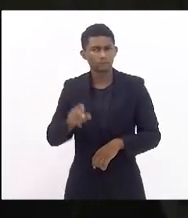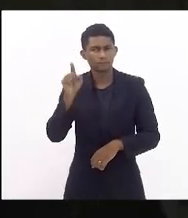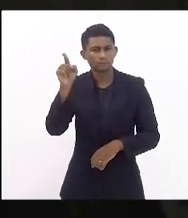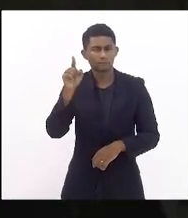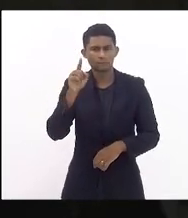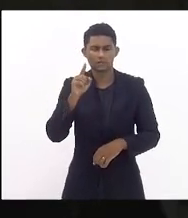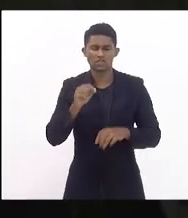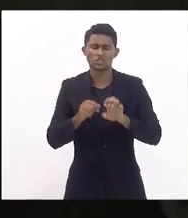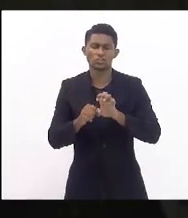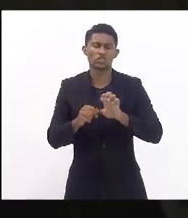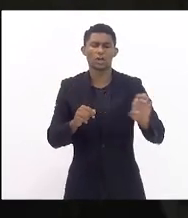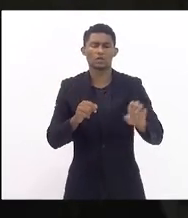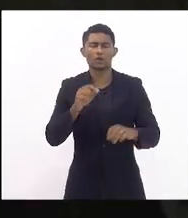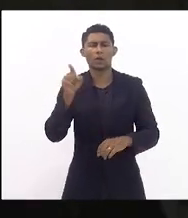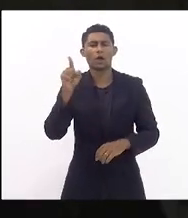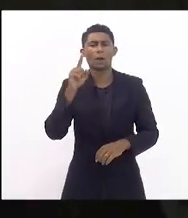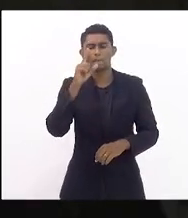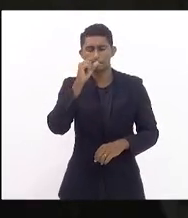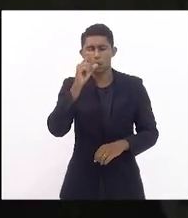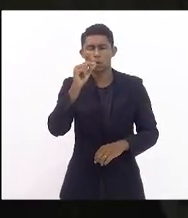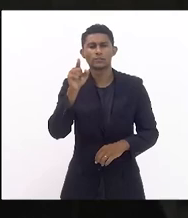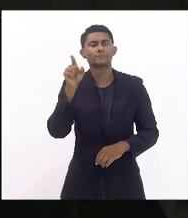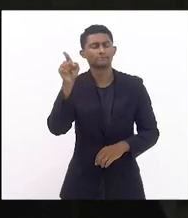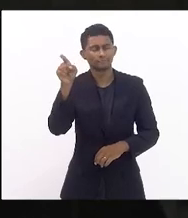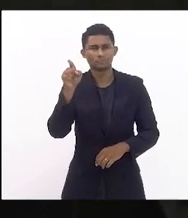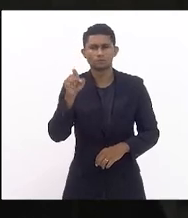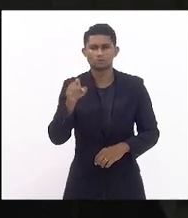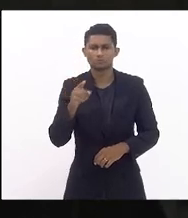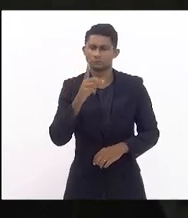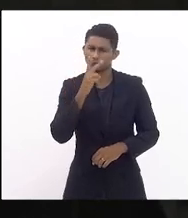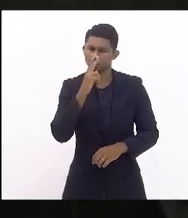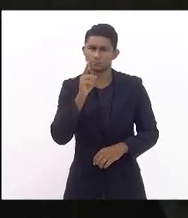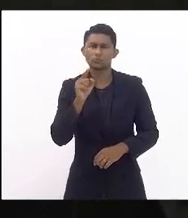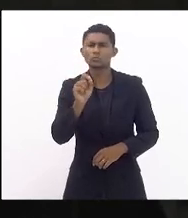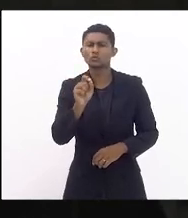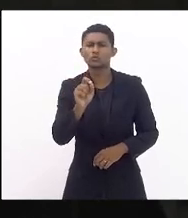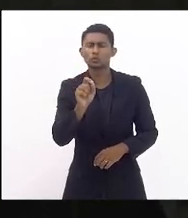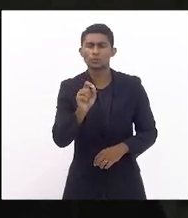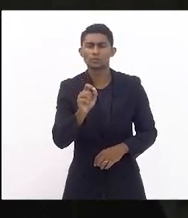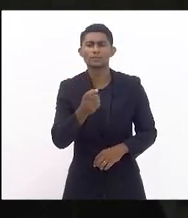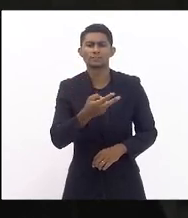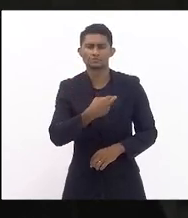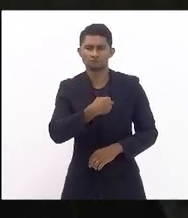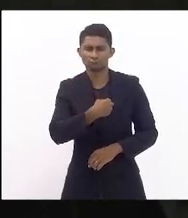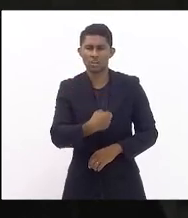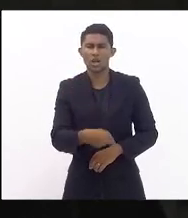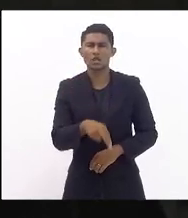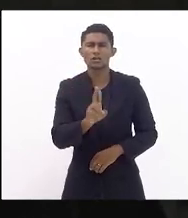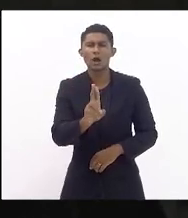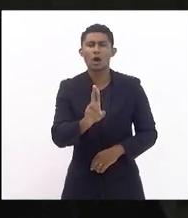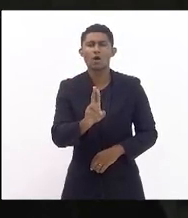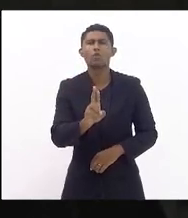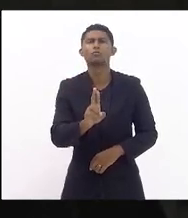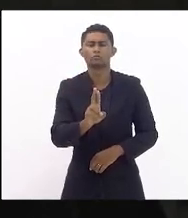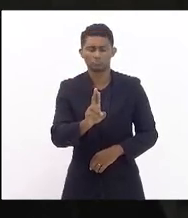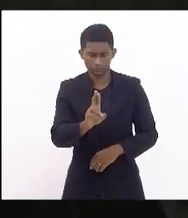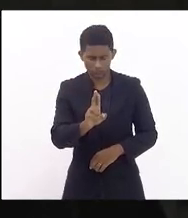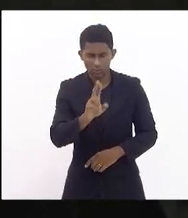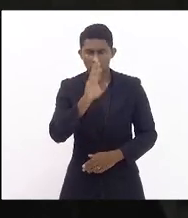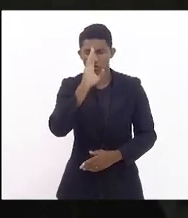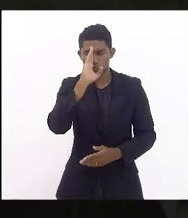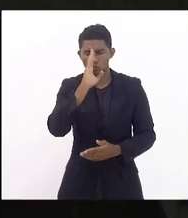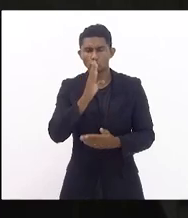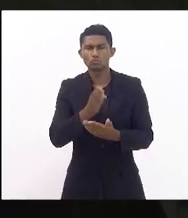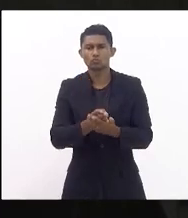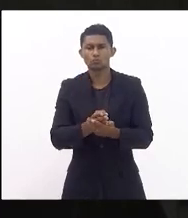geopolítica, é uma crença religiosa. Só pode ser uma crença religiosa. Não